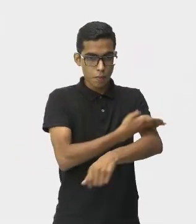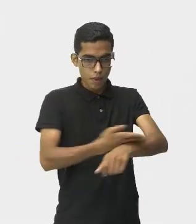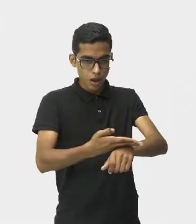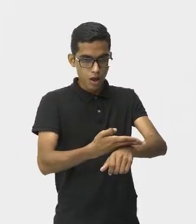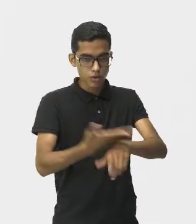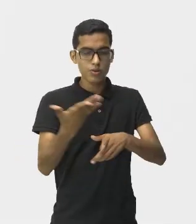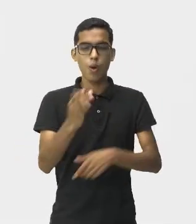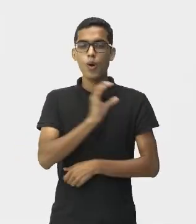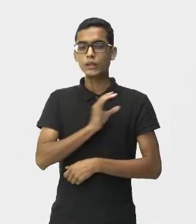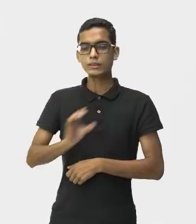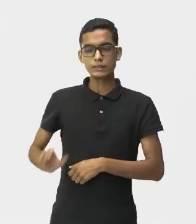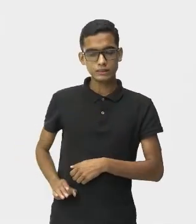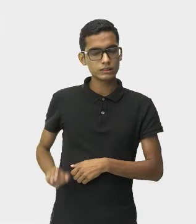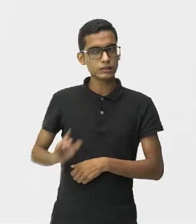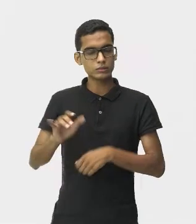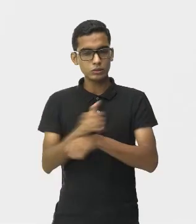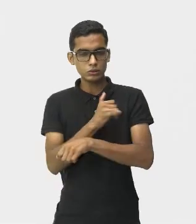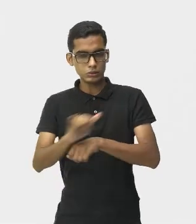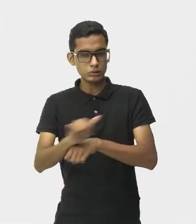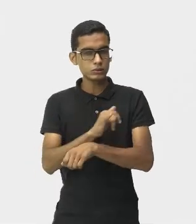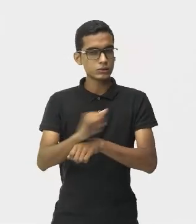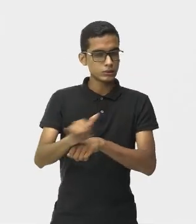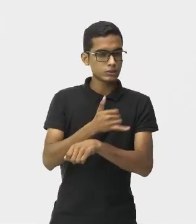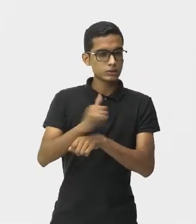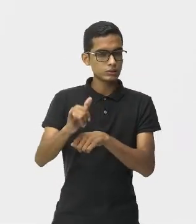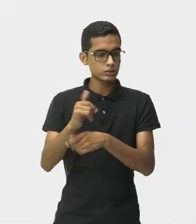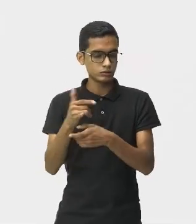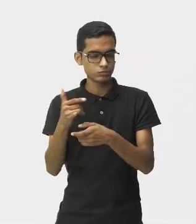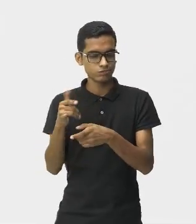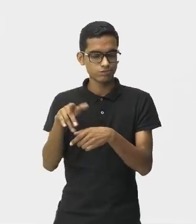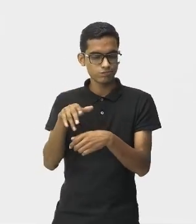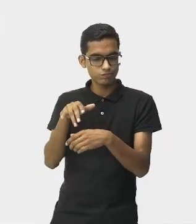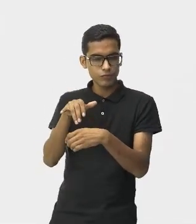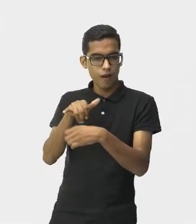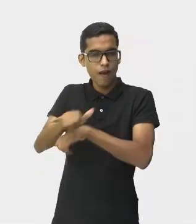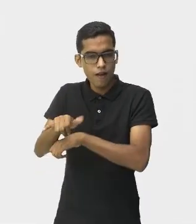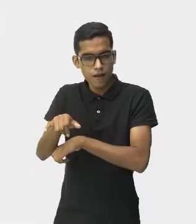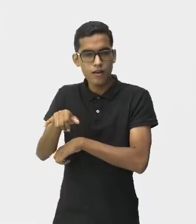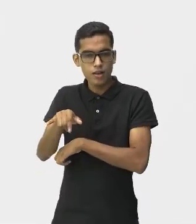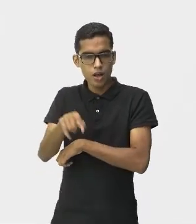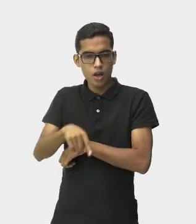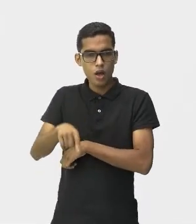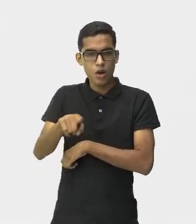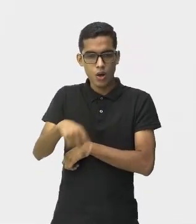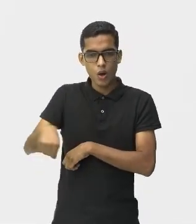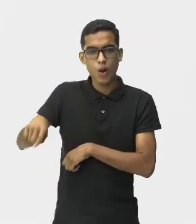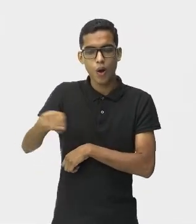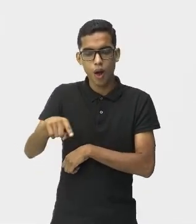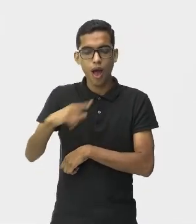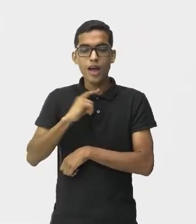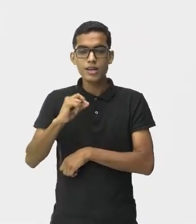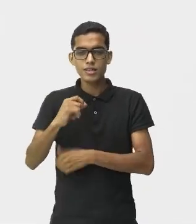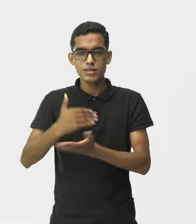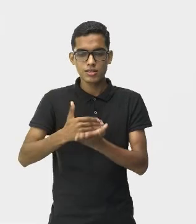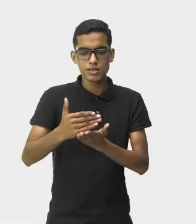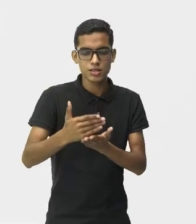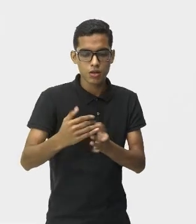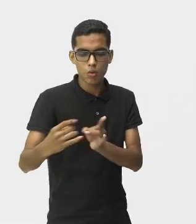nativos a considerarem um dos privilégios o comércio com os brancos. Então a gente está vendo que